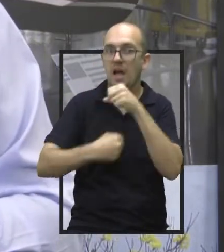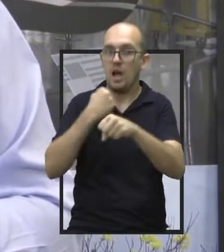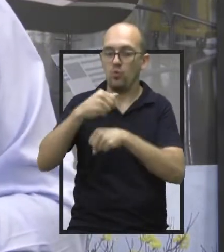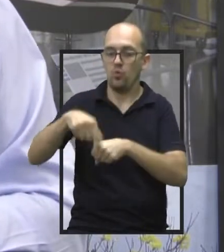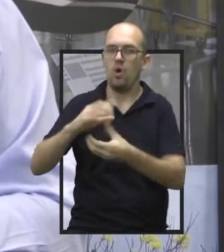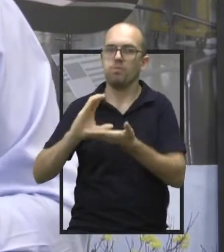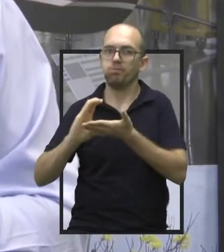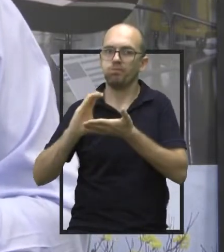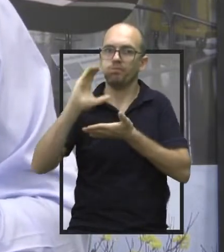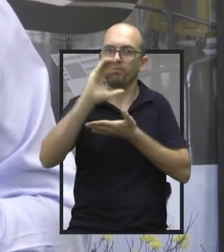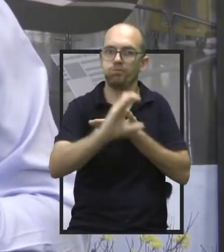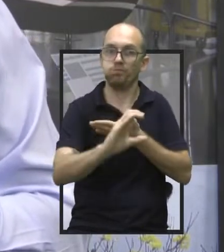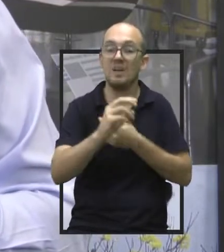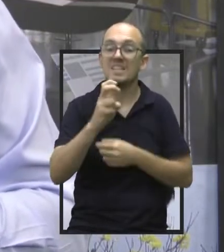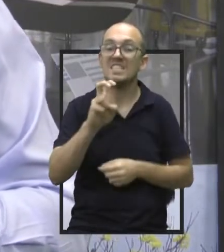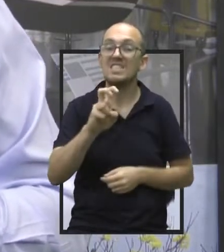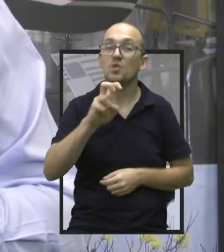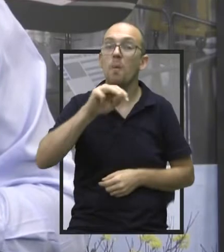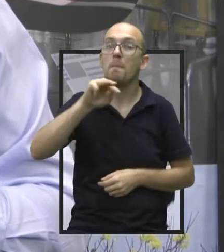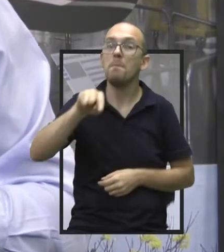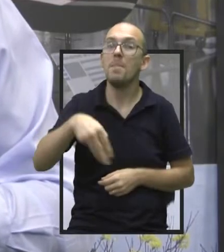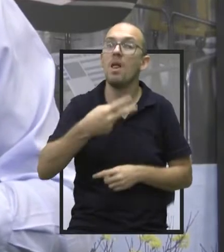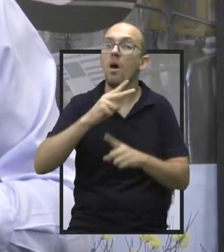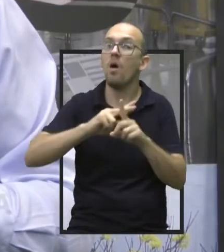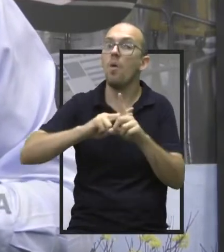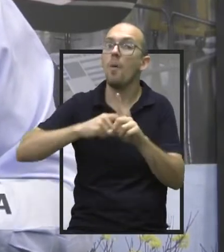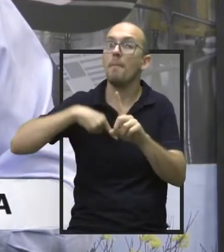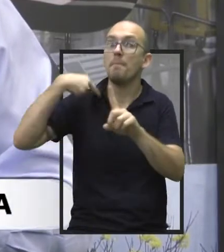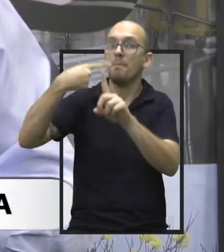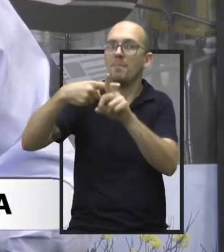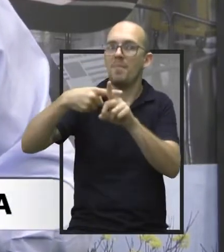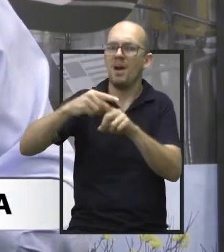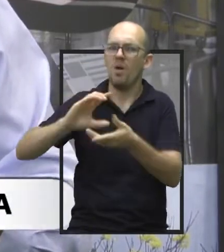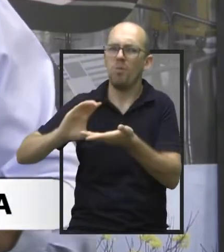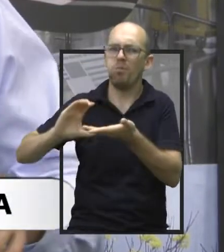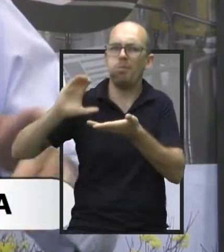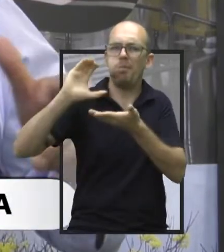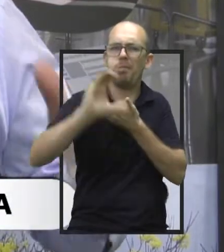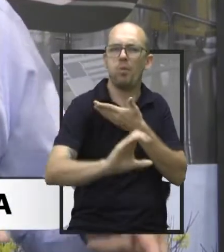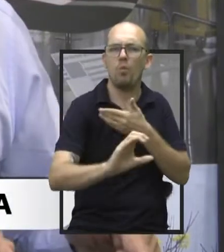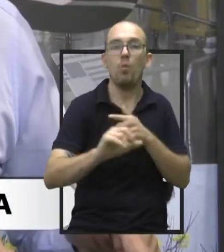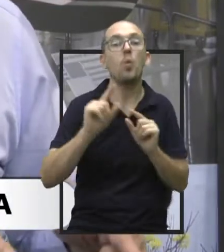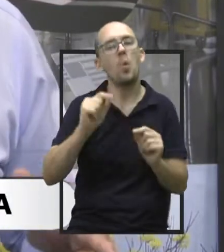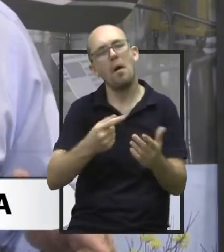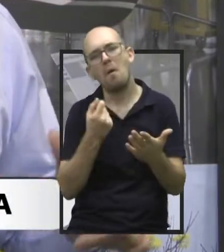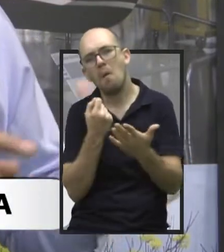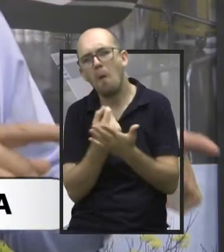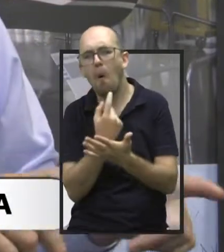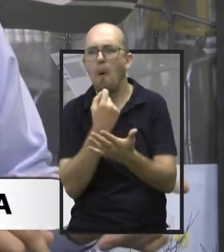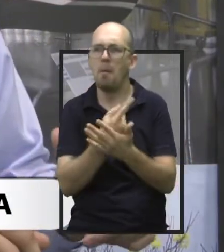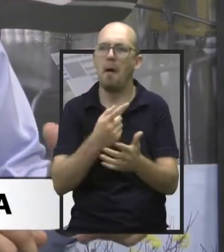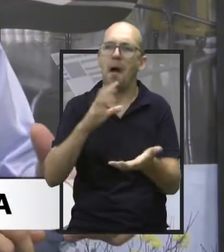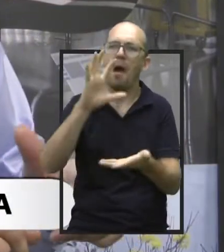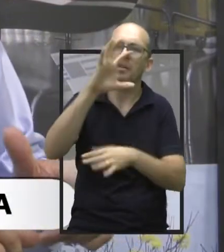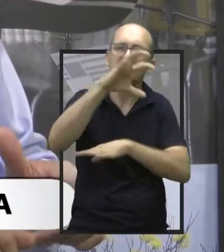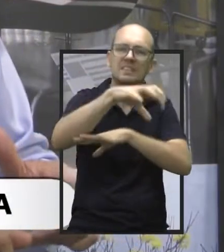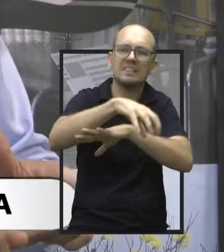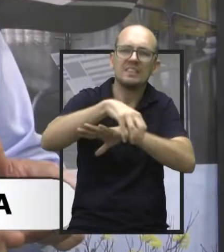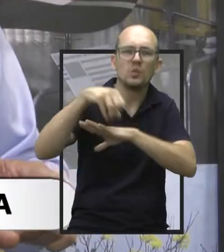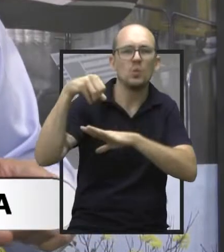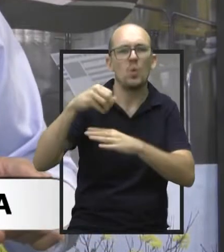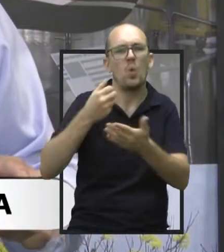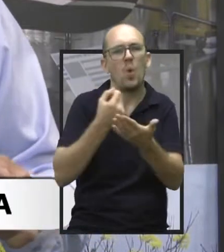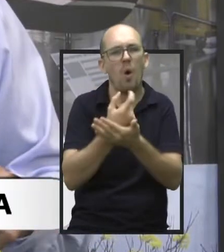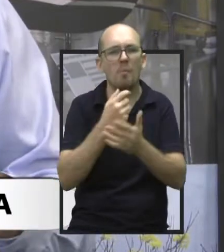Agricultura, 5 milhões a mais, que se falava que iria comprar maquinário para manutenção dessas